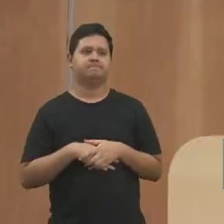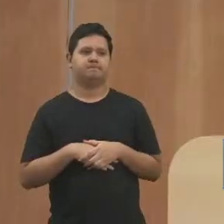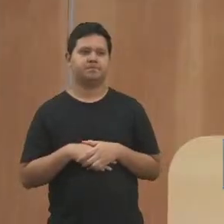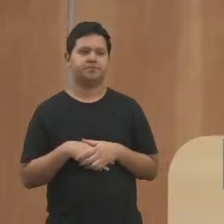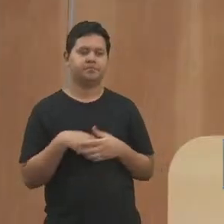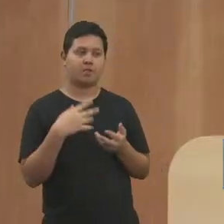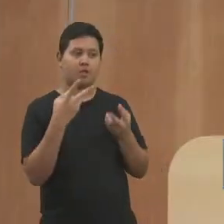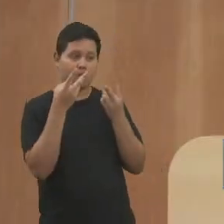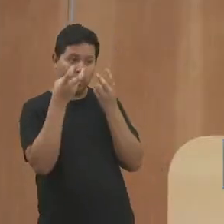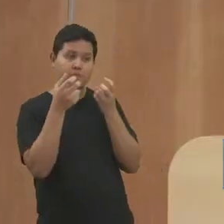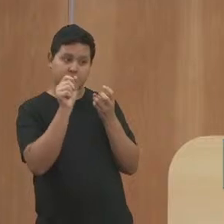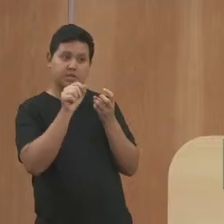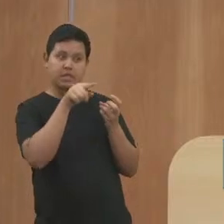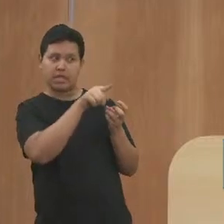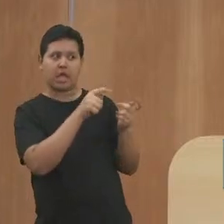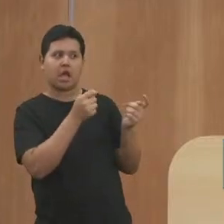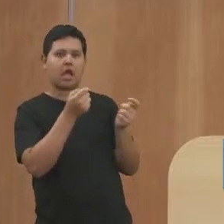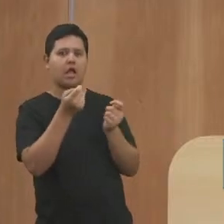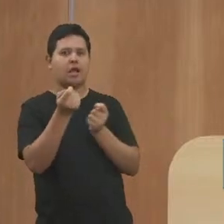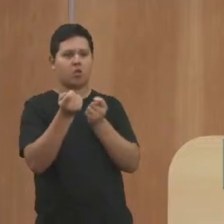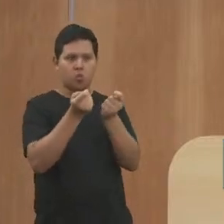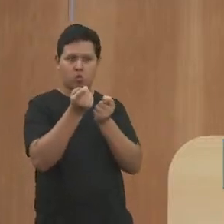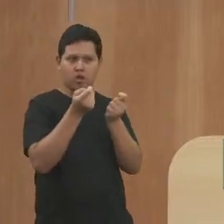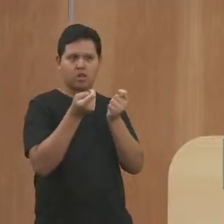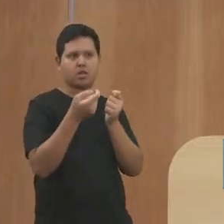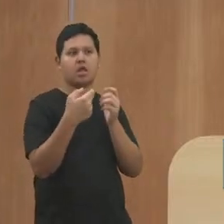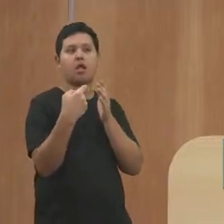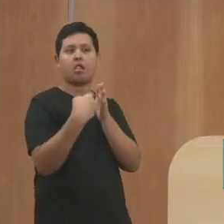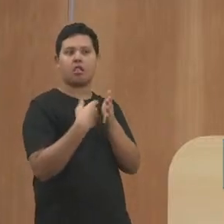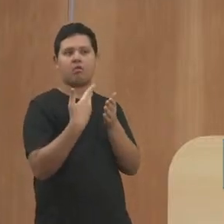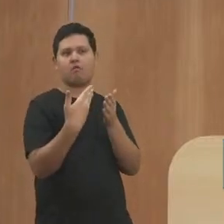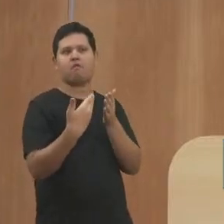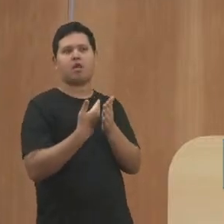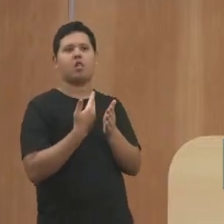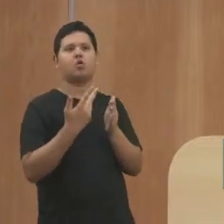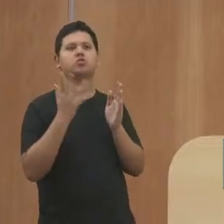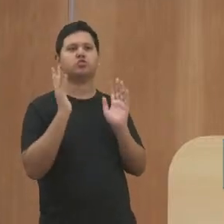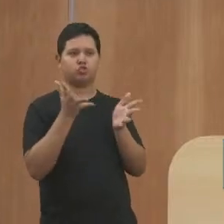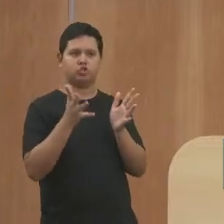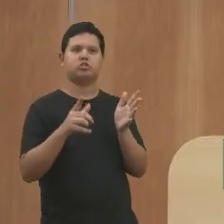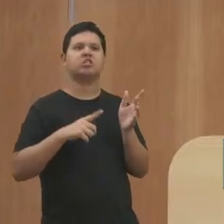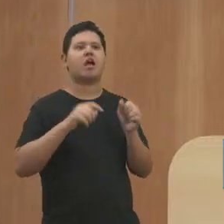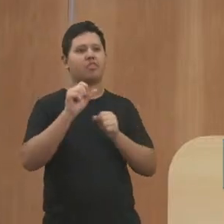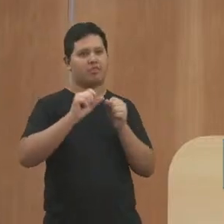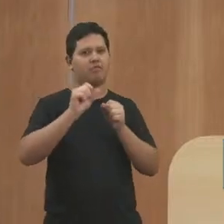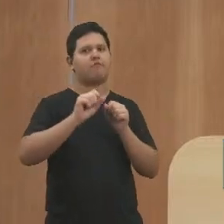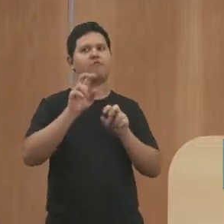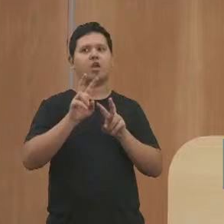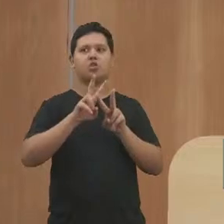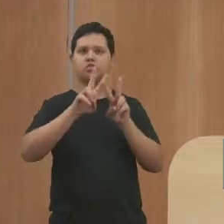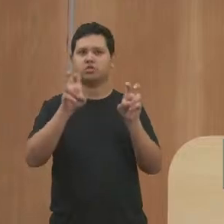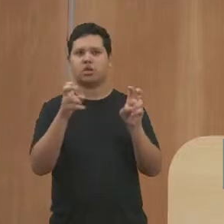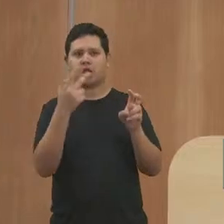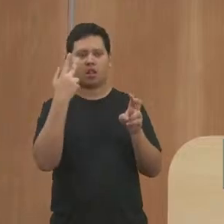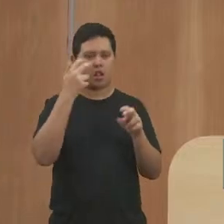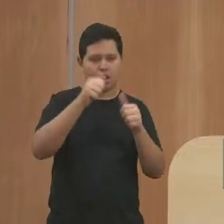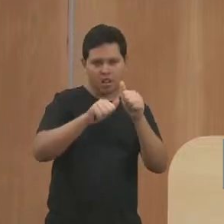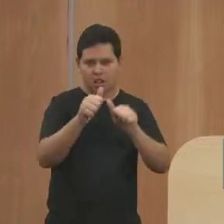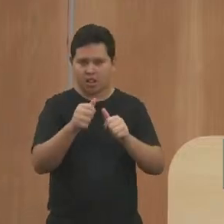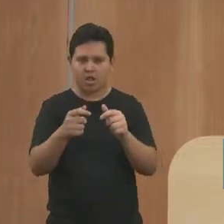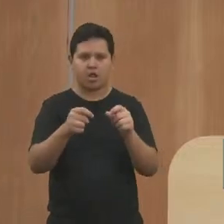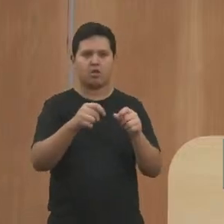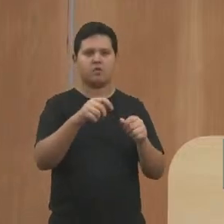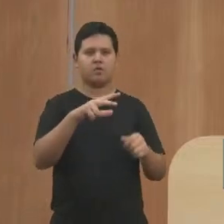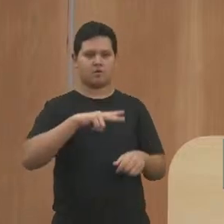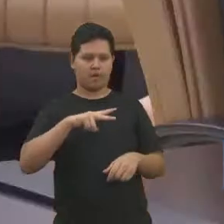Eu vi que a Controladoria levantou isso ano passado e, pelo que eu sei, isso está sendo feito um levantamento patrimonial pela Secretaria de Administração nesse